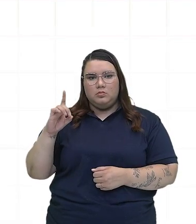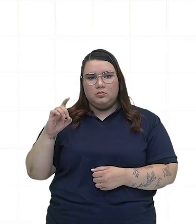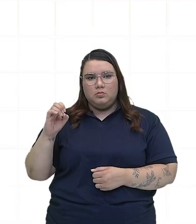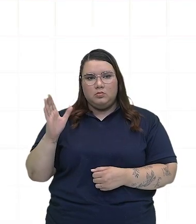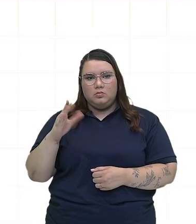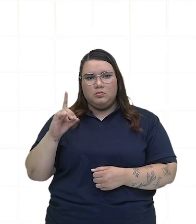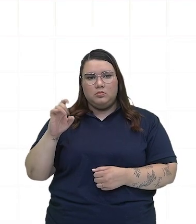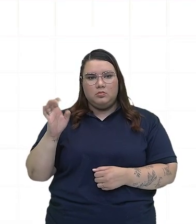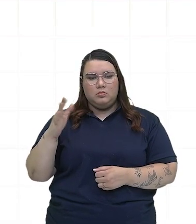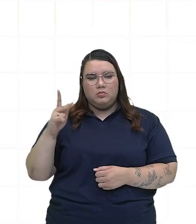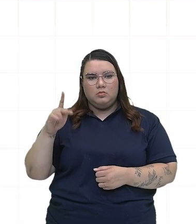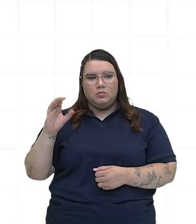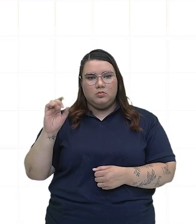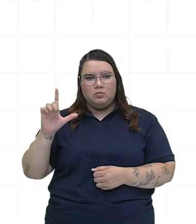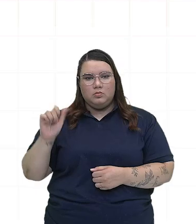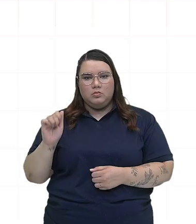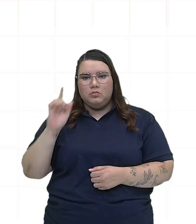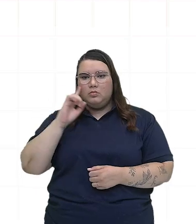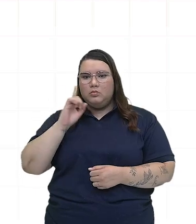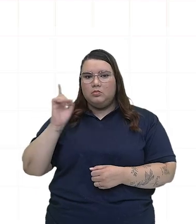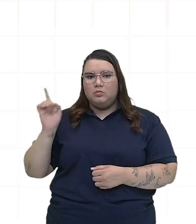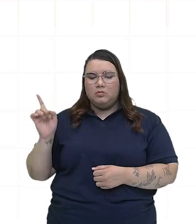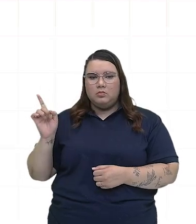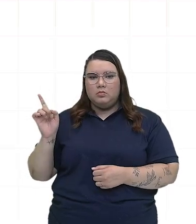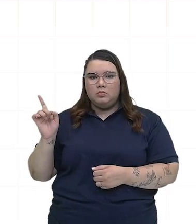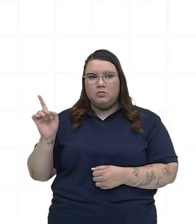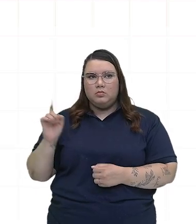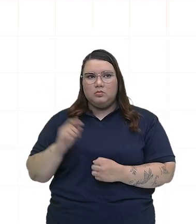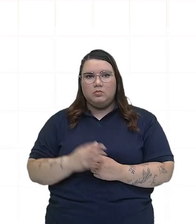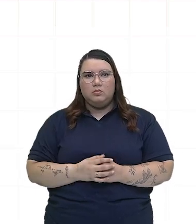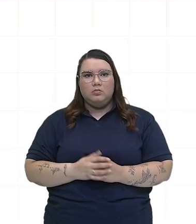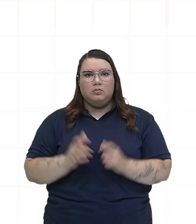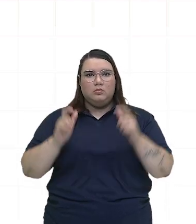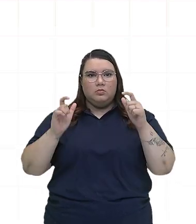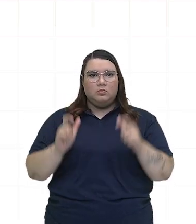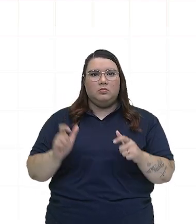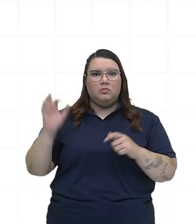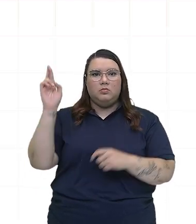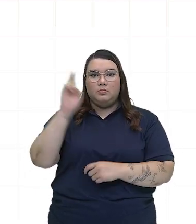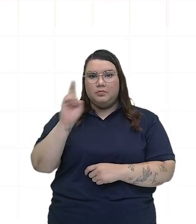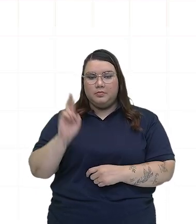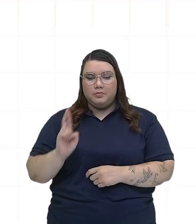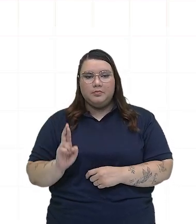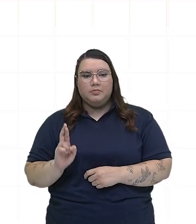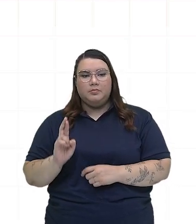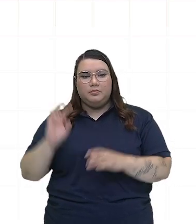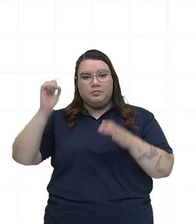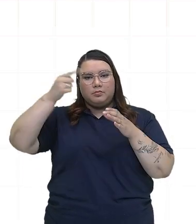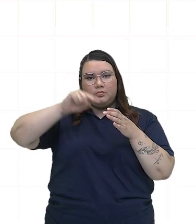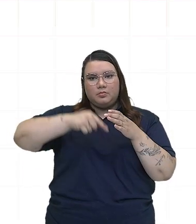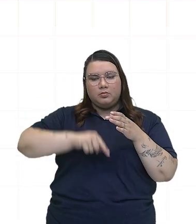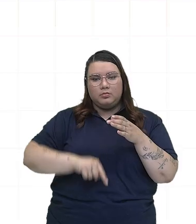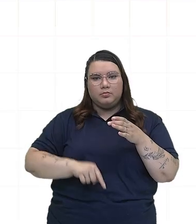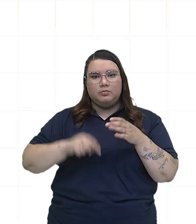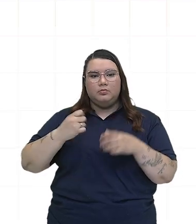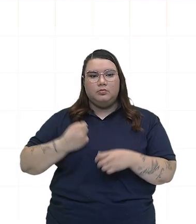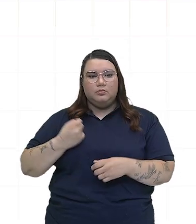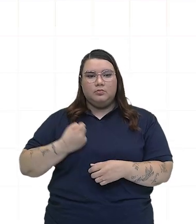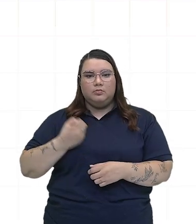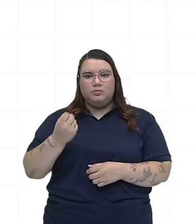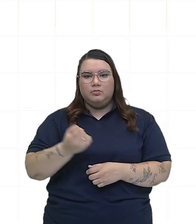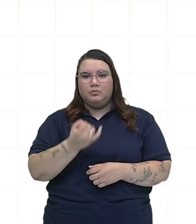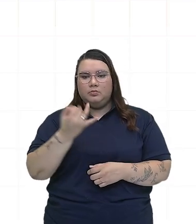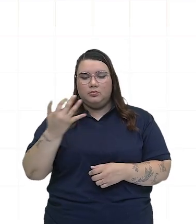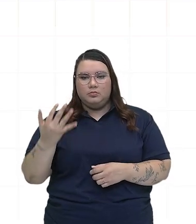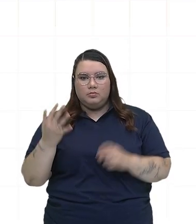esse poço, né, que está localizado lá na Rússia. Então, a profundidade máxima que